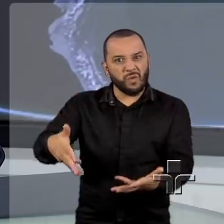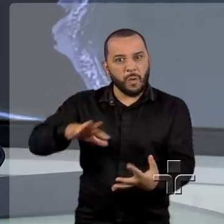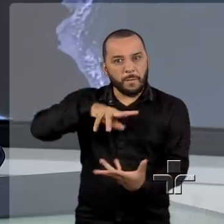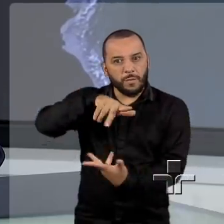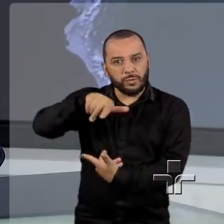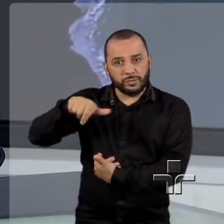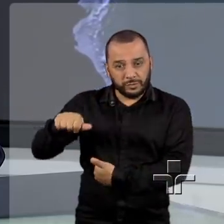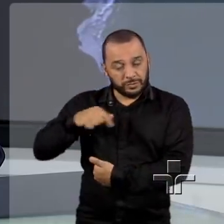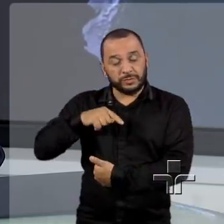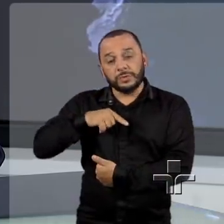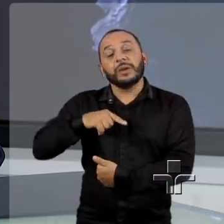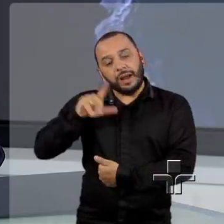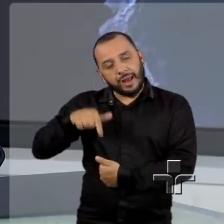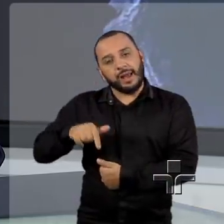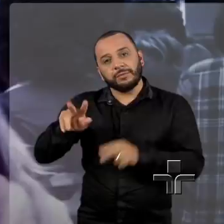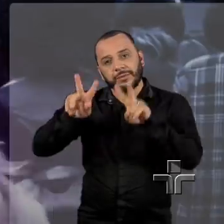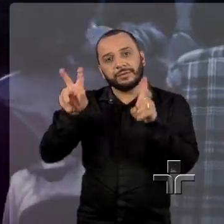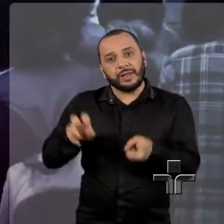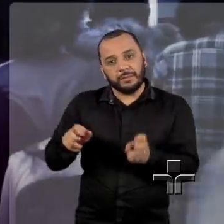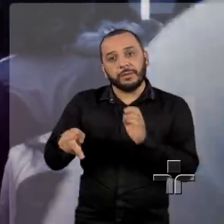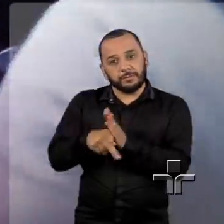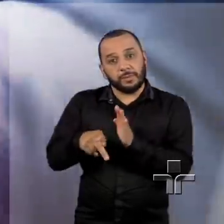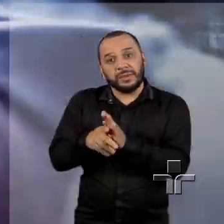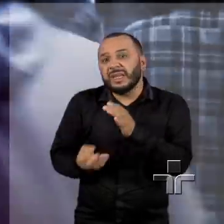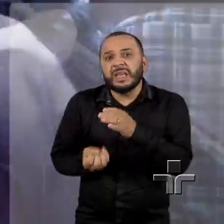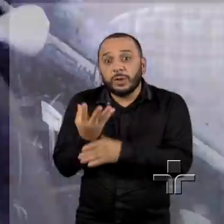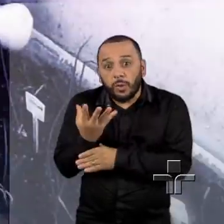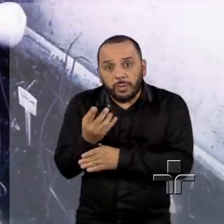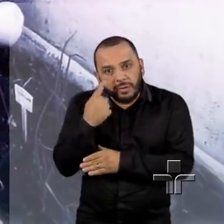o tema do Questão de Classe de hoje.